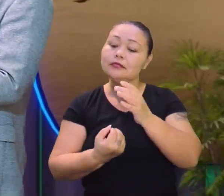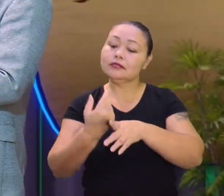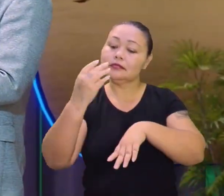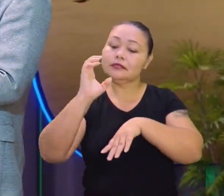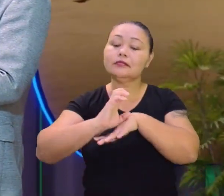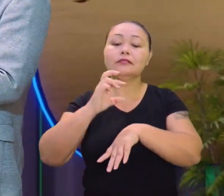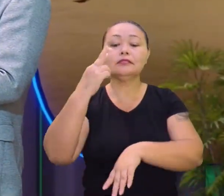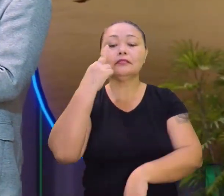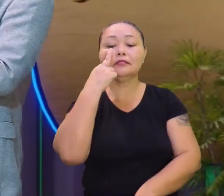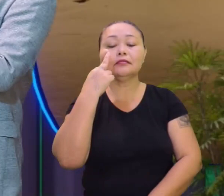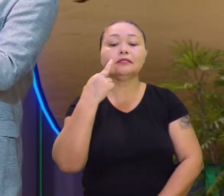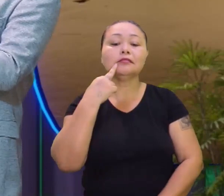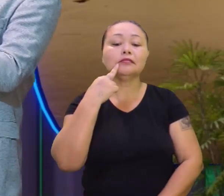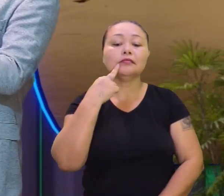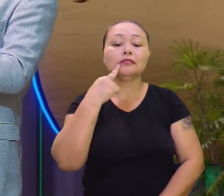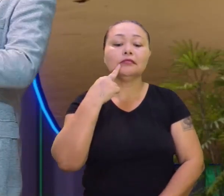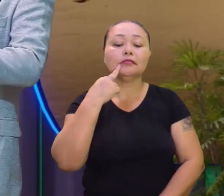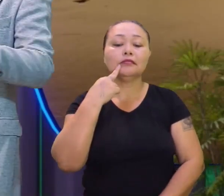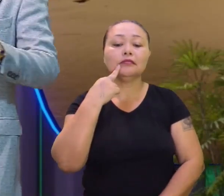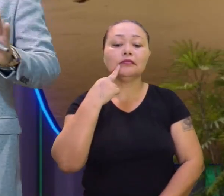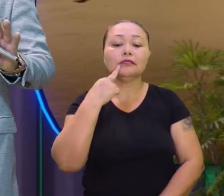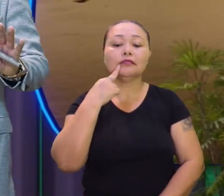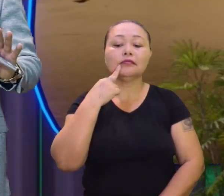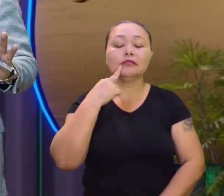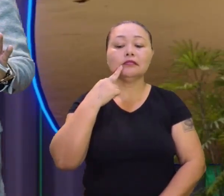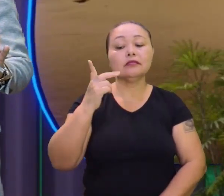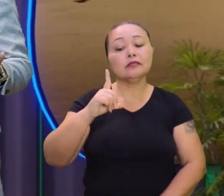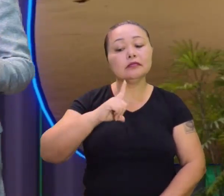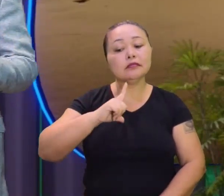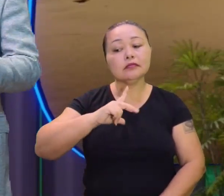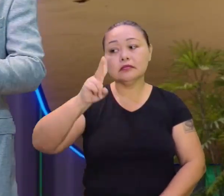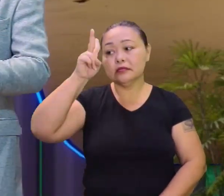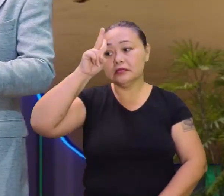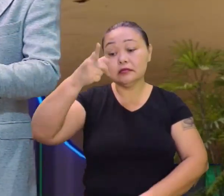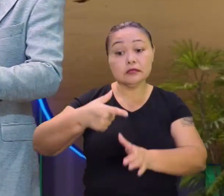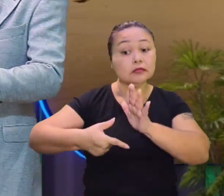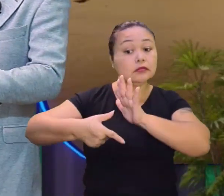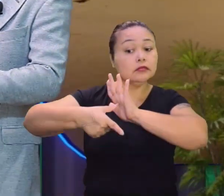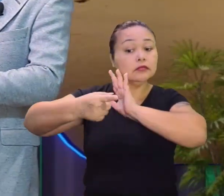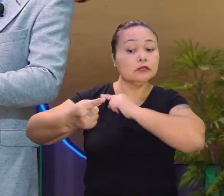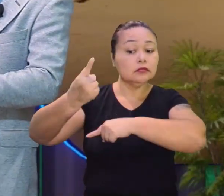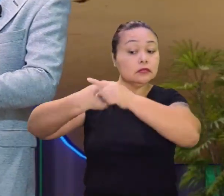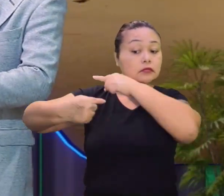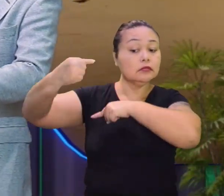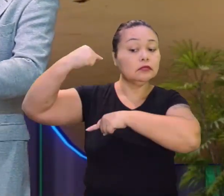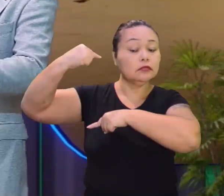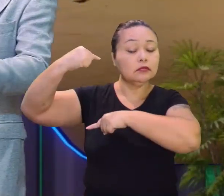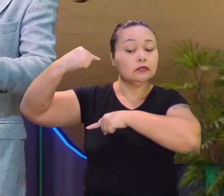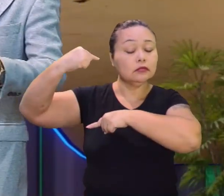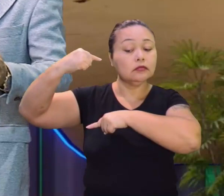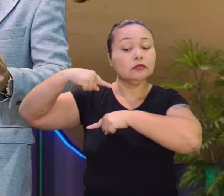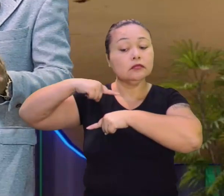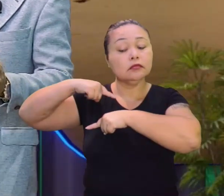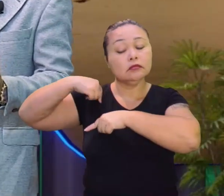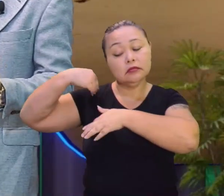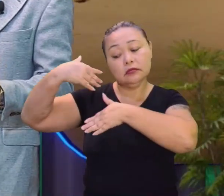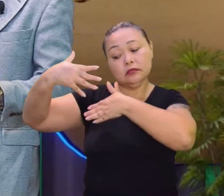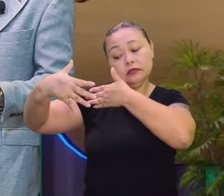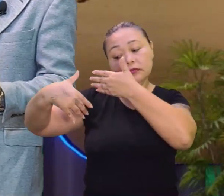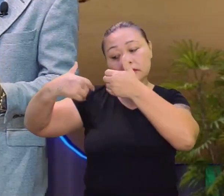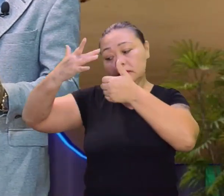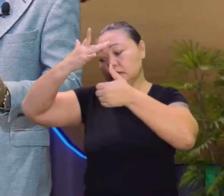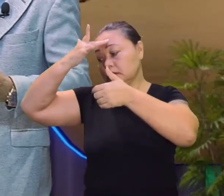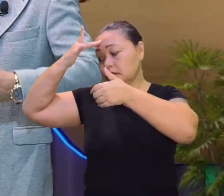de Rondônia, tem todo um histórico anterior. Exatamente. Tem todo um processo de